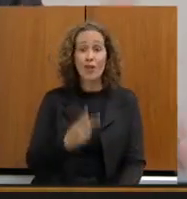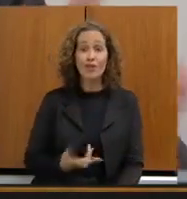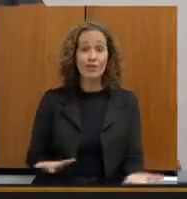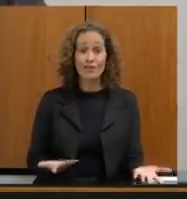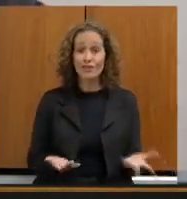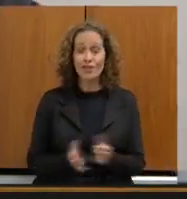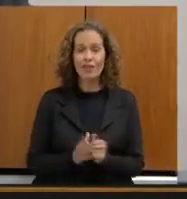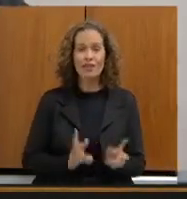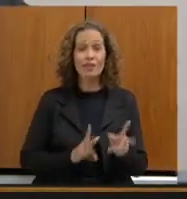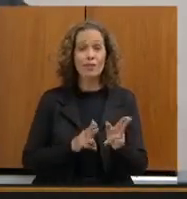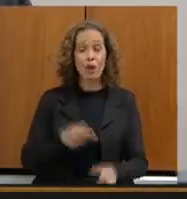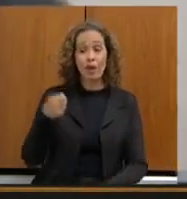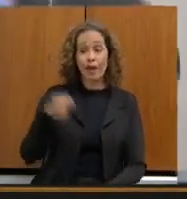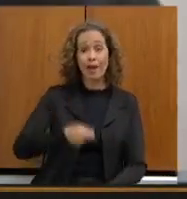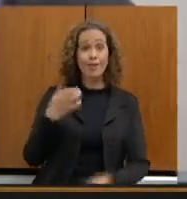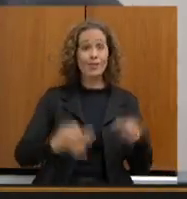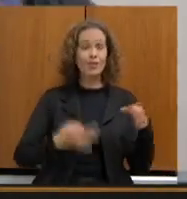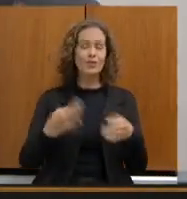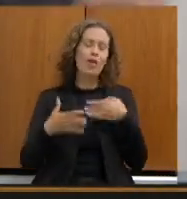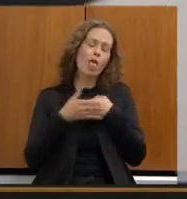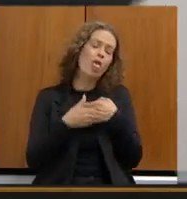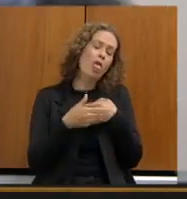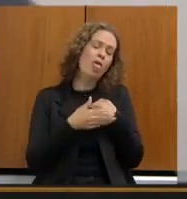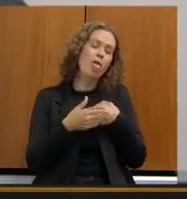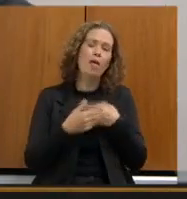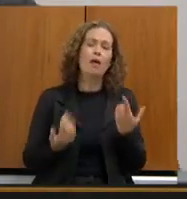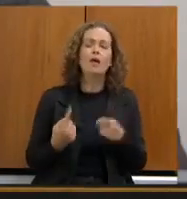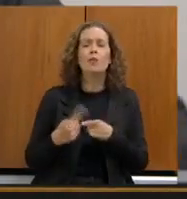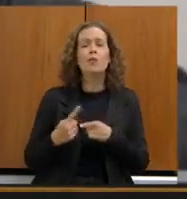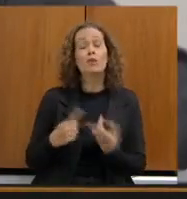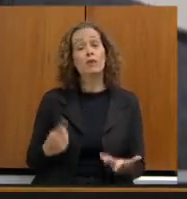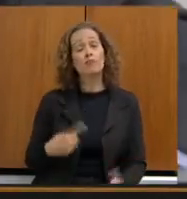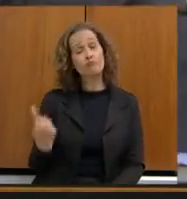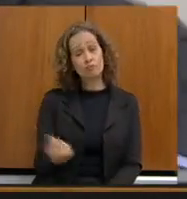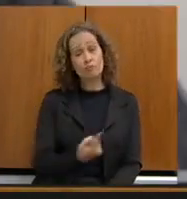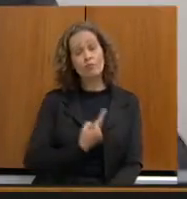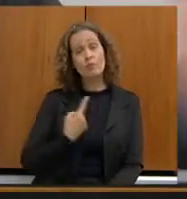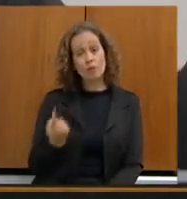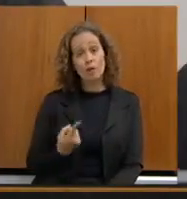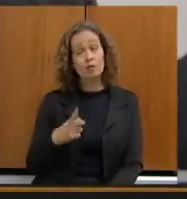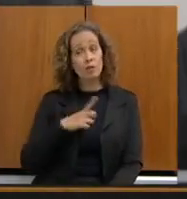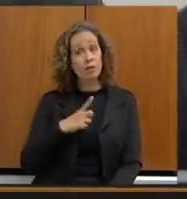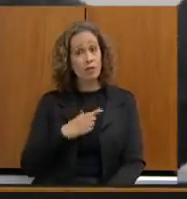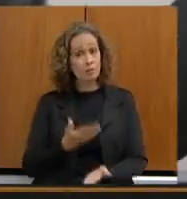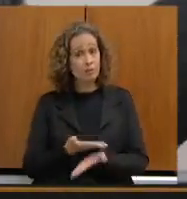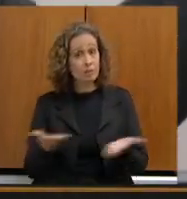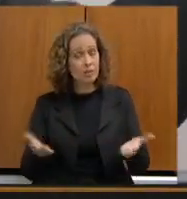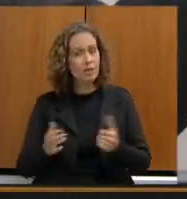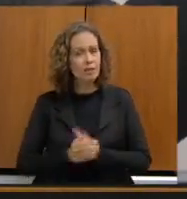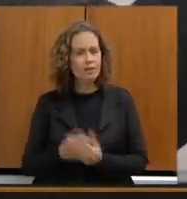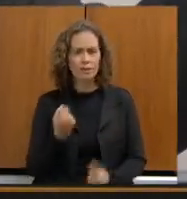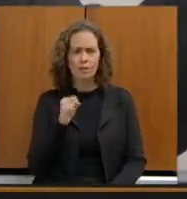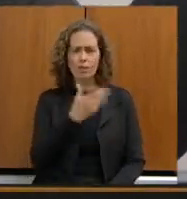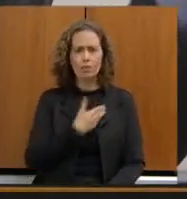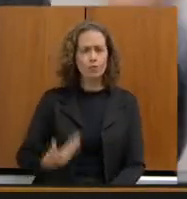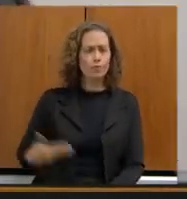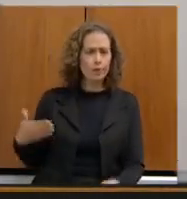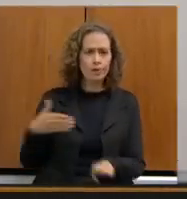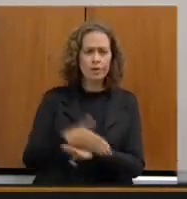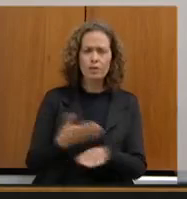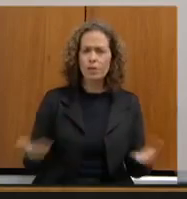do juiz da execução penal porque essas cabeças assim que nós tão que nós temos aí defensoria porque entrou